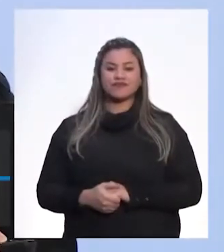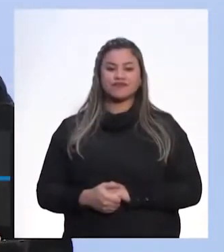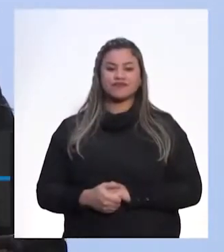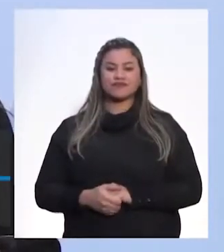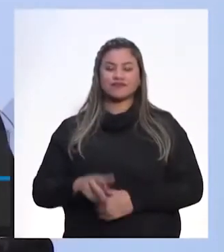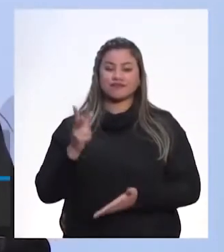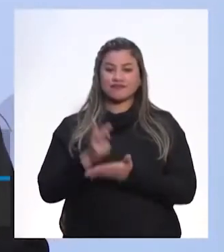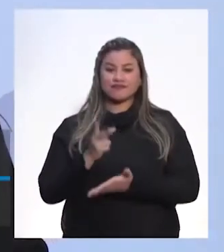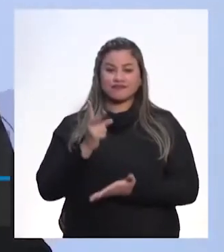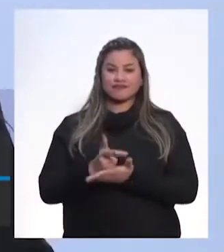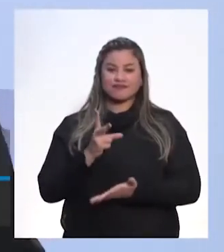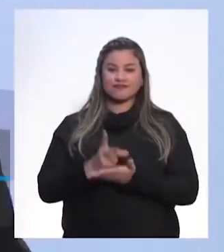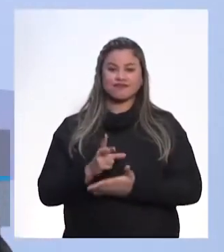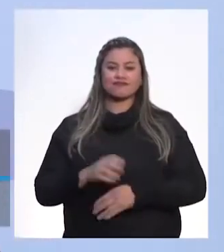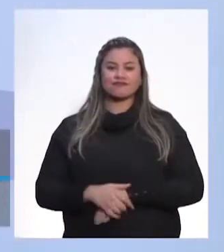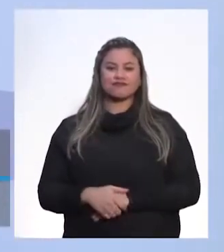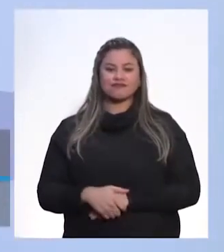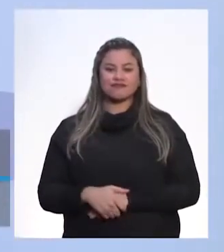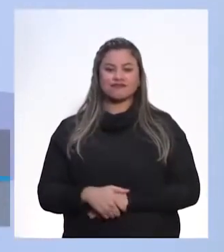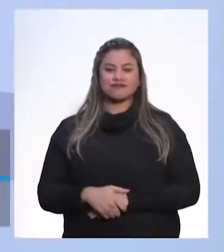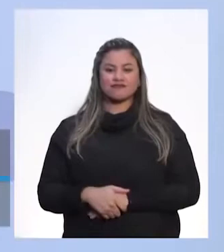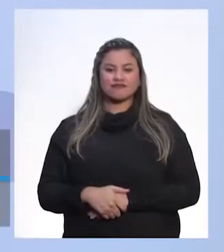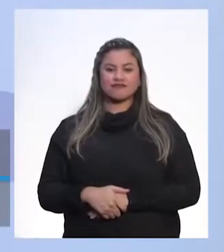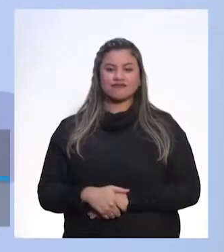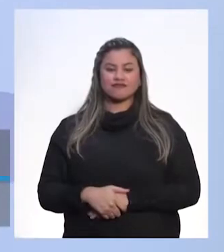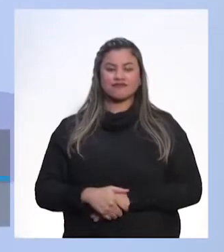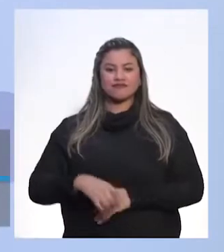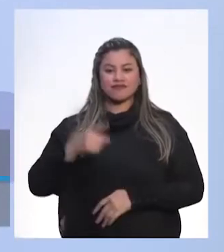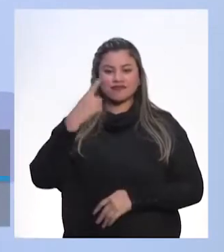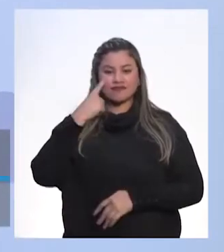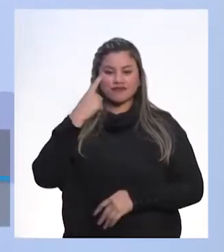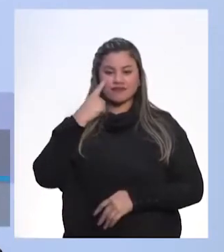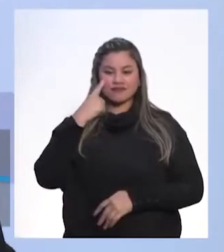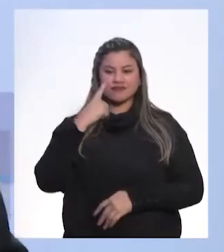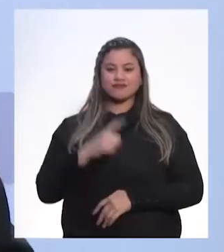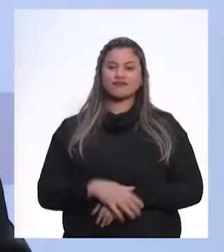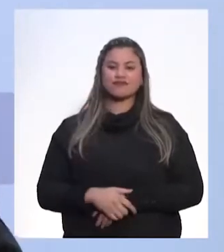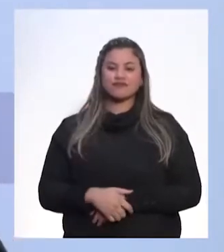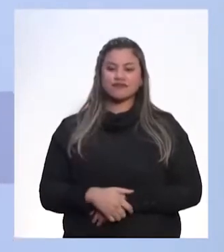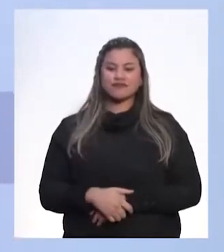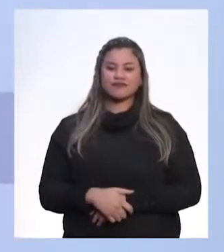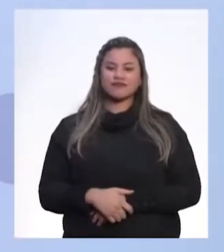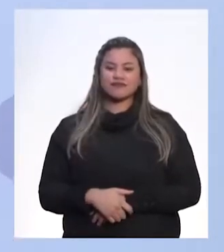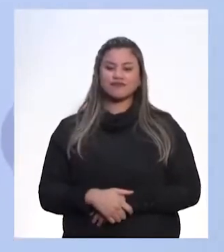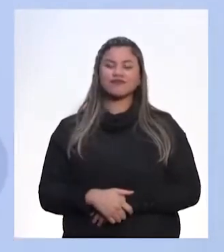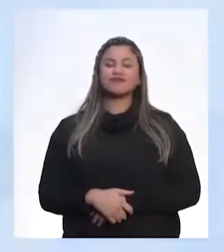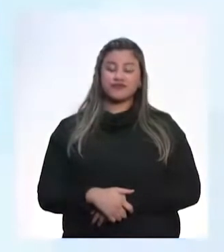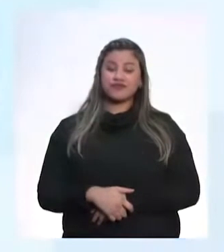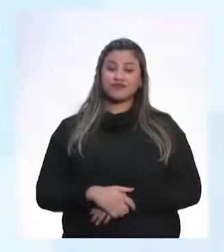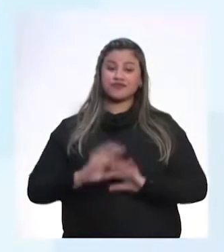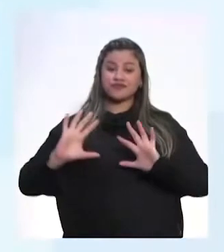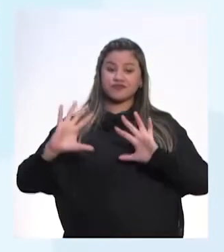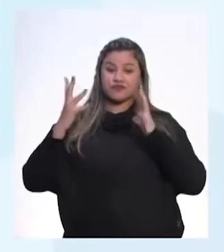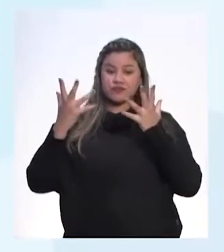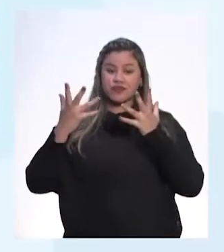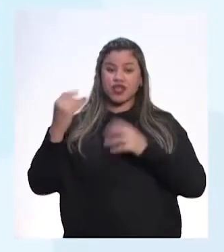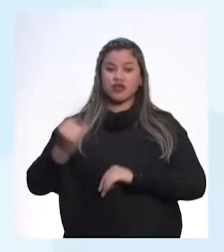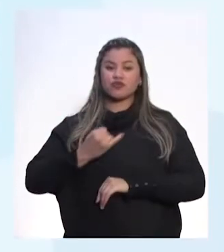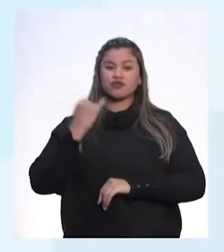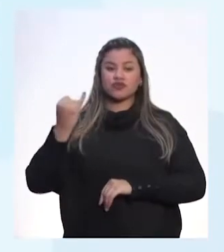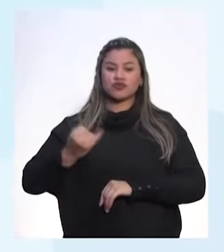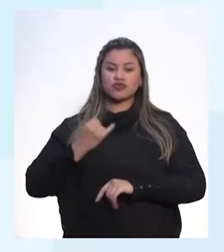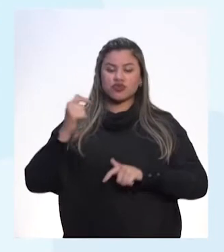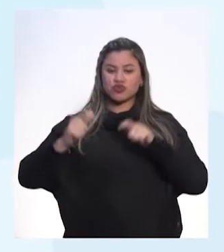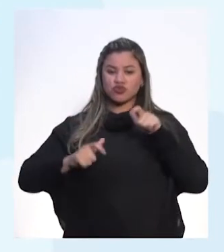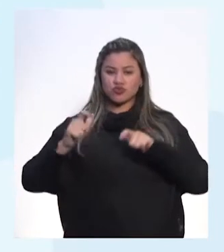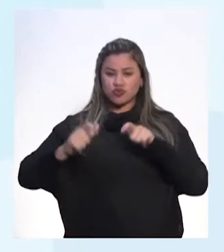vamos continuando aqui. Olha só. Esses eventos, né, como eu citei antes, são importantes espaços de